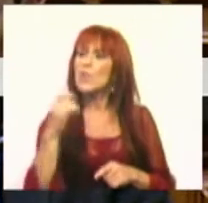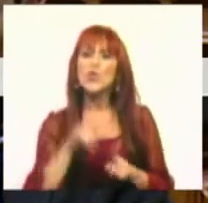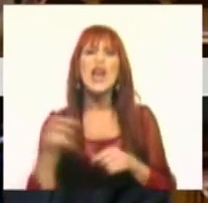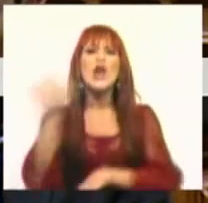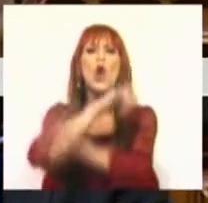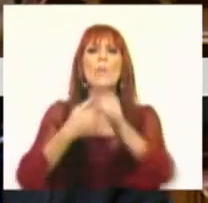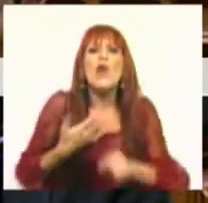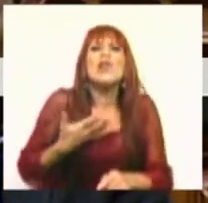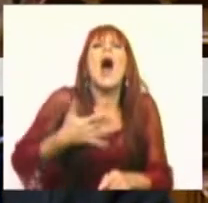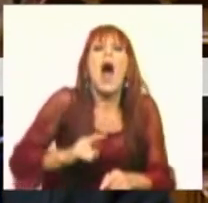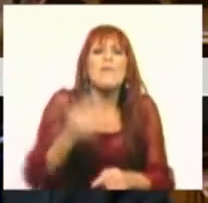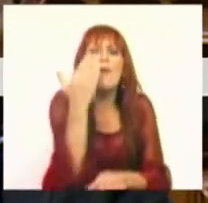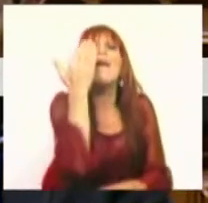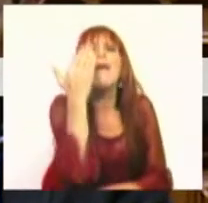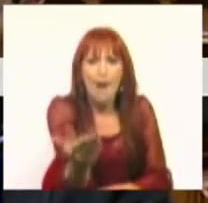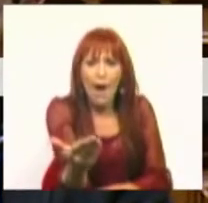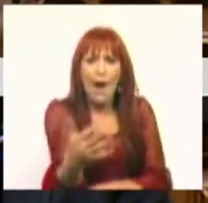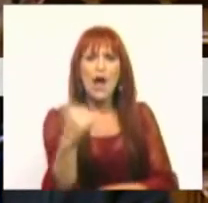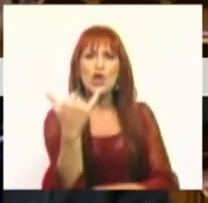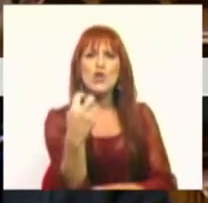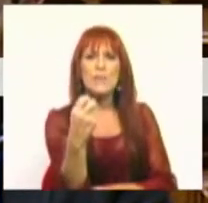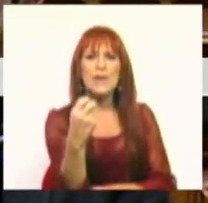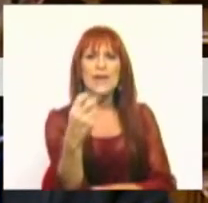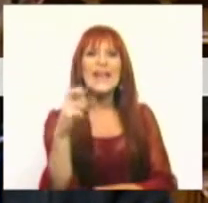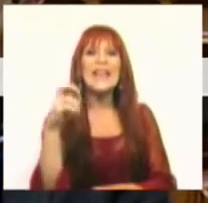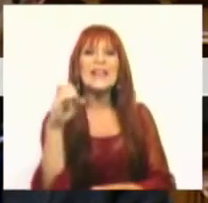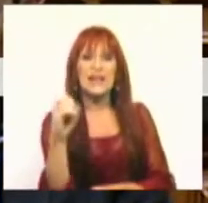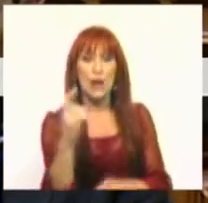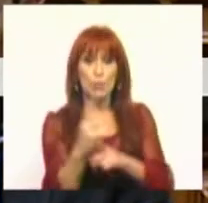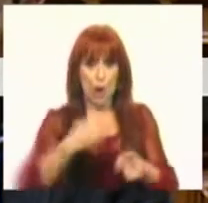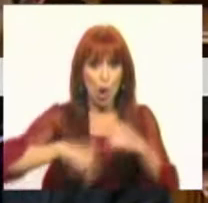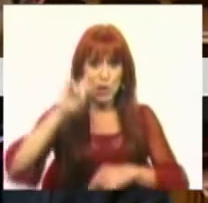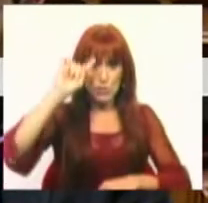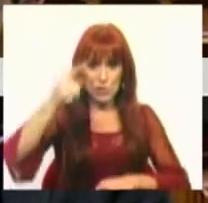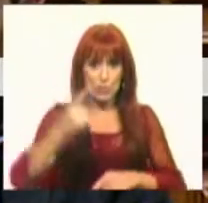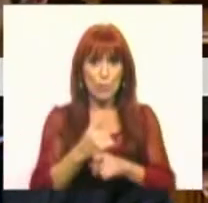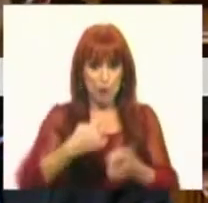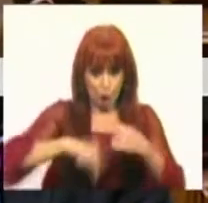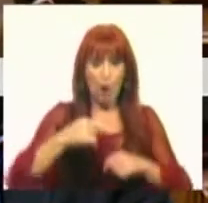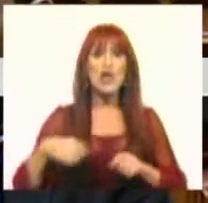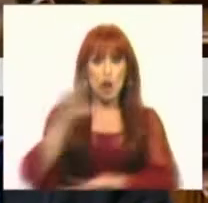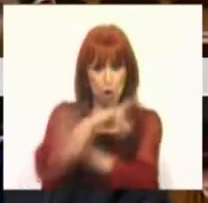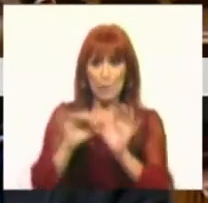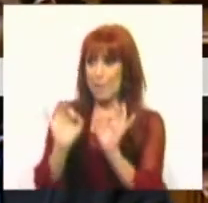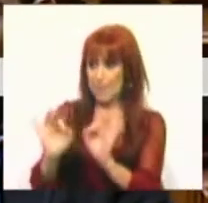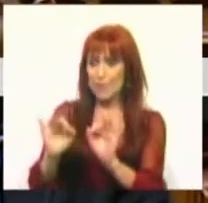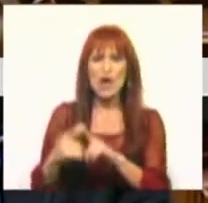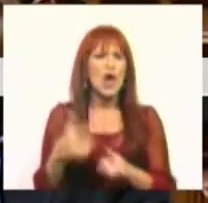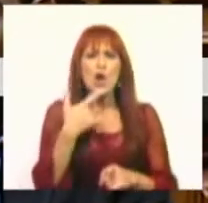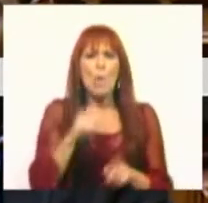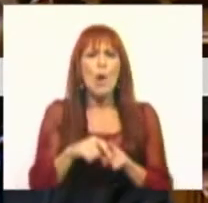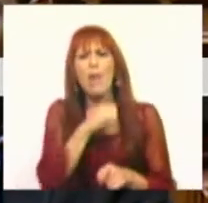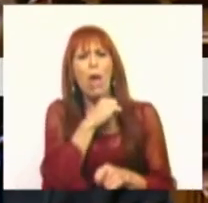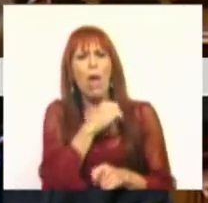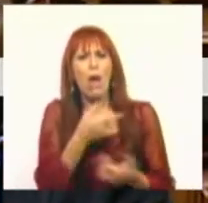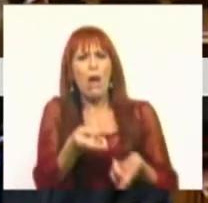Europa queremos que exista em 2030? Porque nós sabemos, porque somos europeístas, não podemos